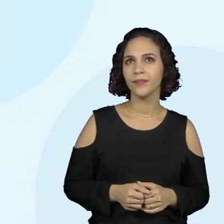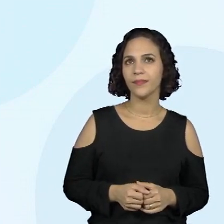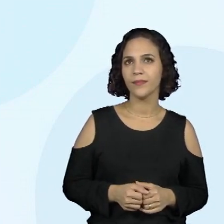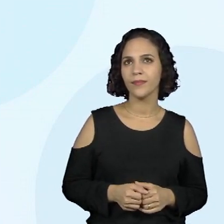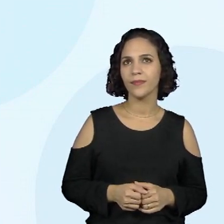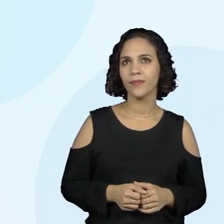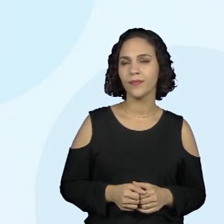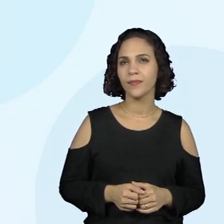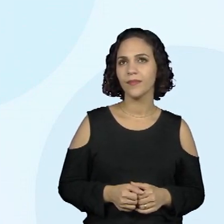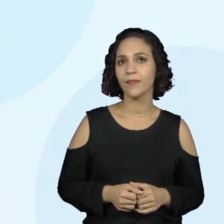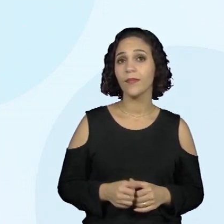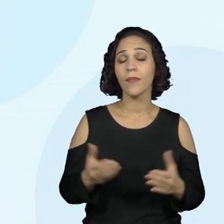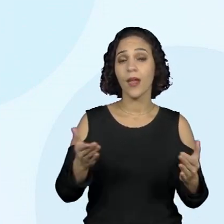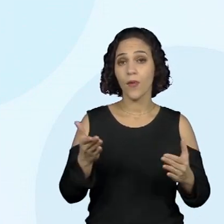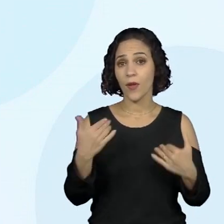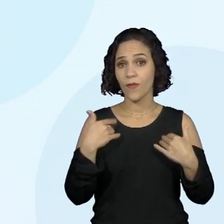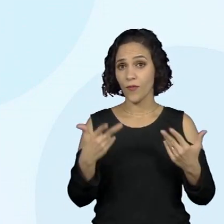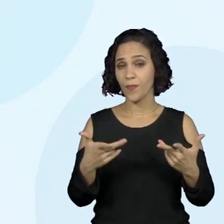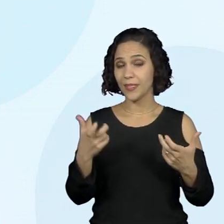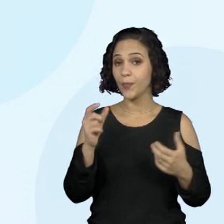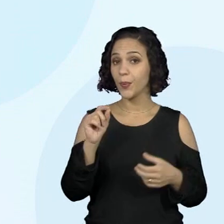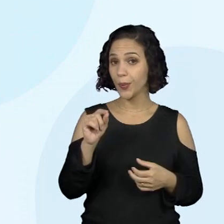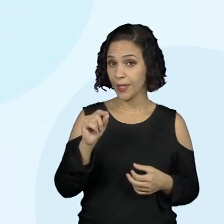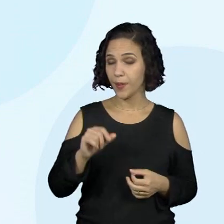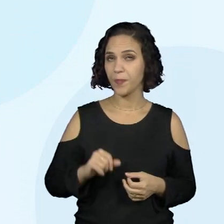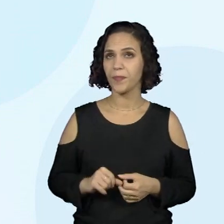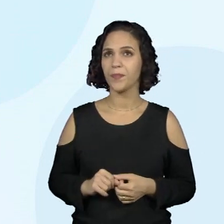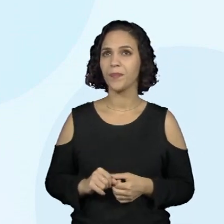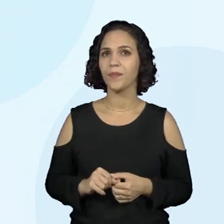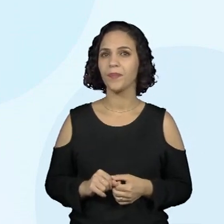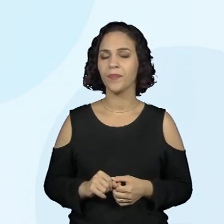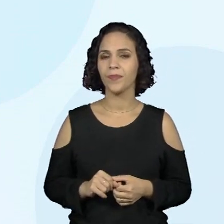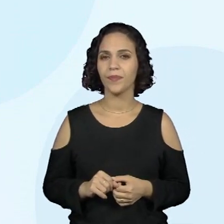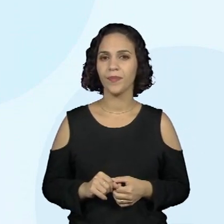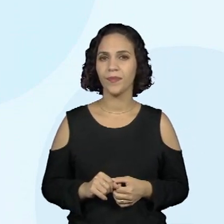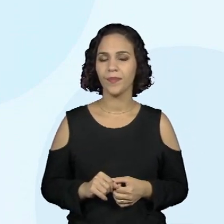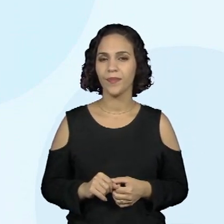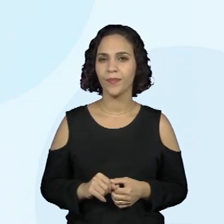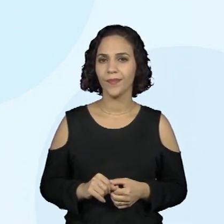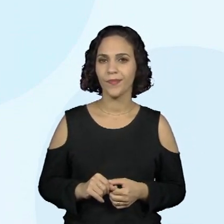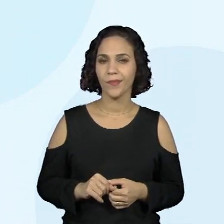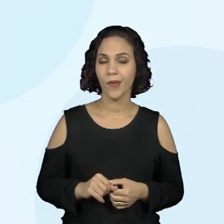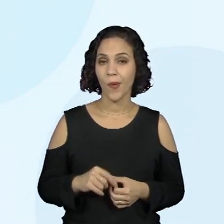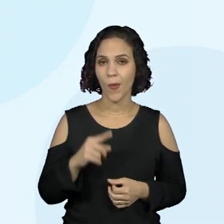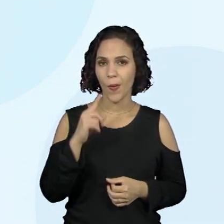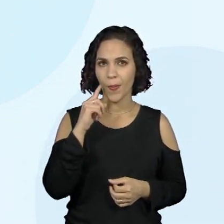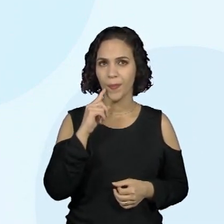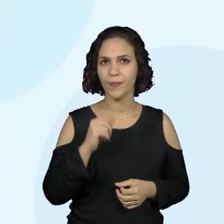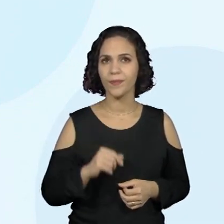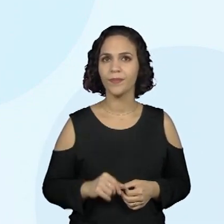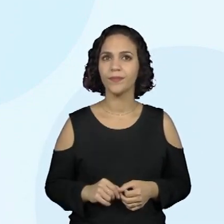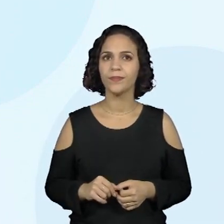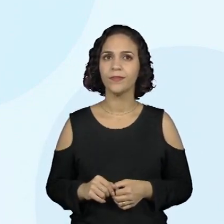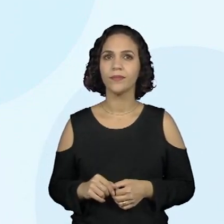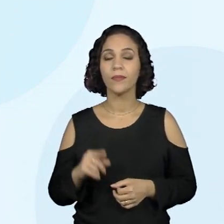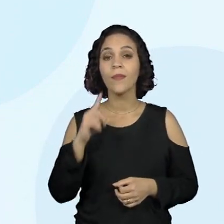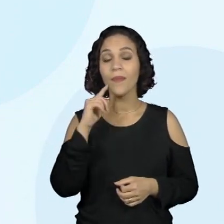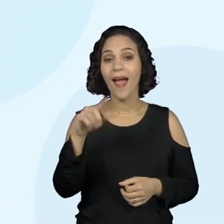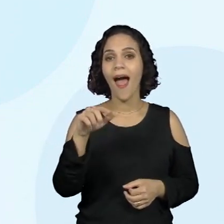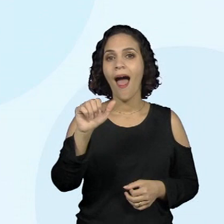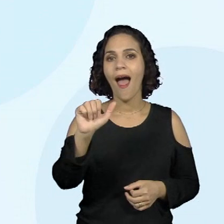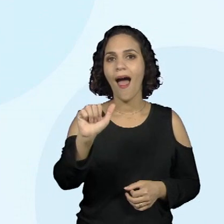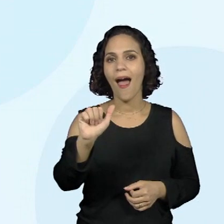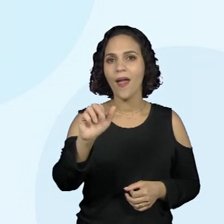E o que a gente vai observar nessa tela é o seguinte. As